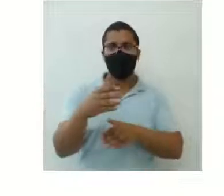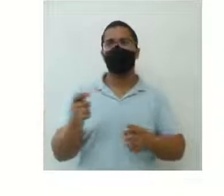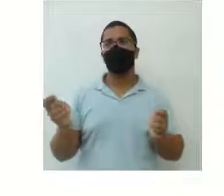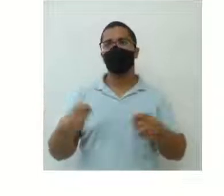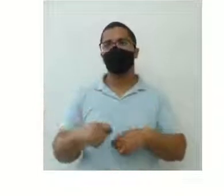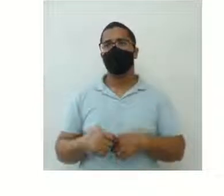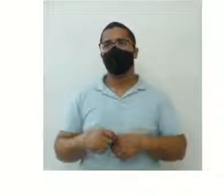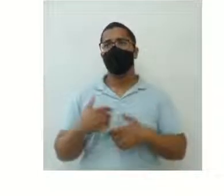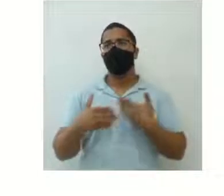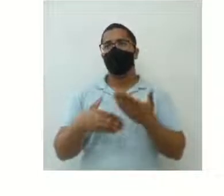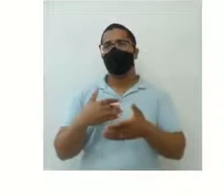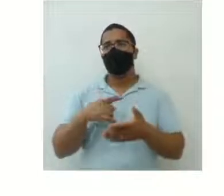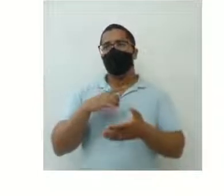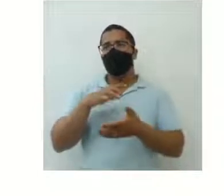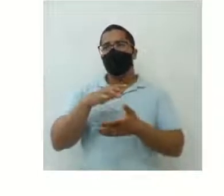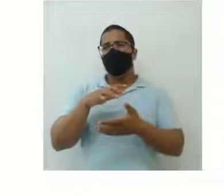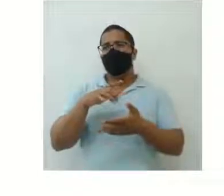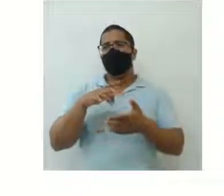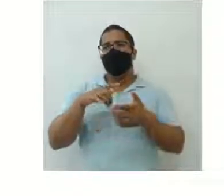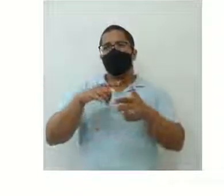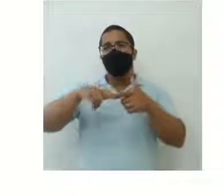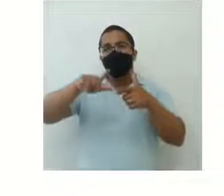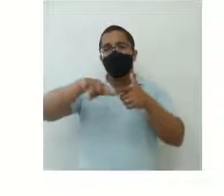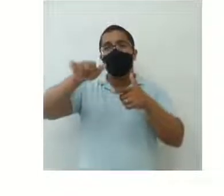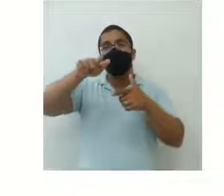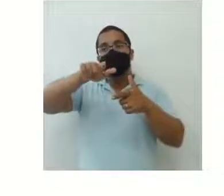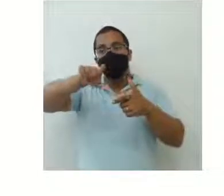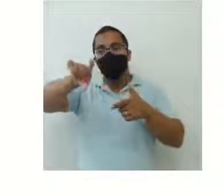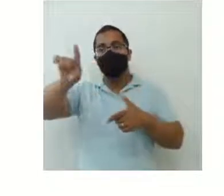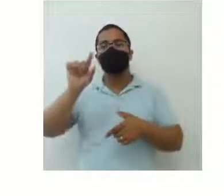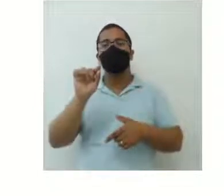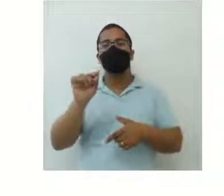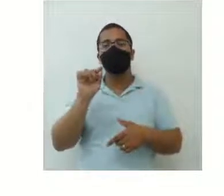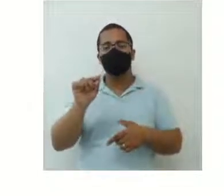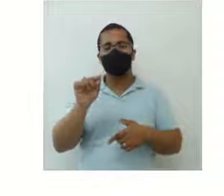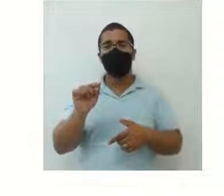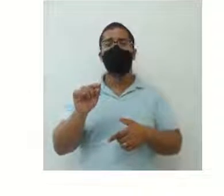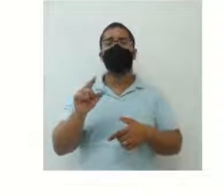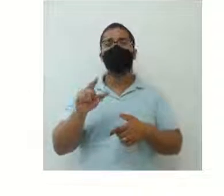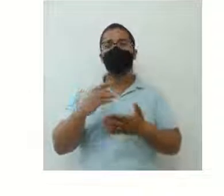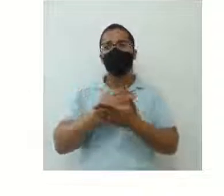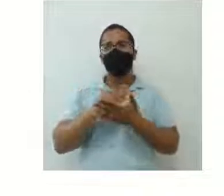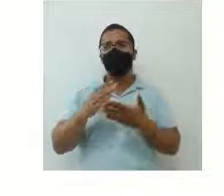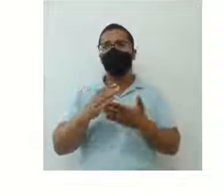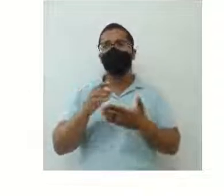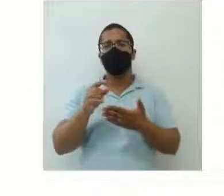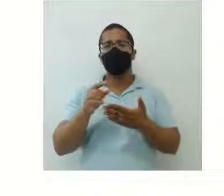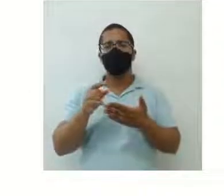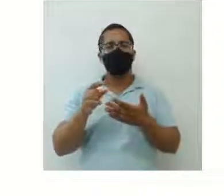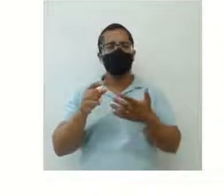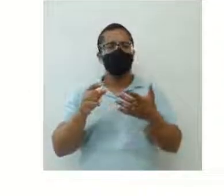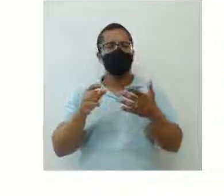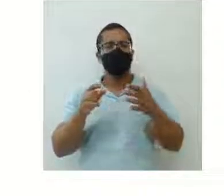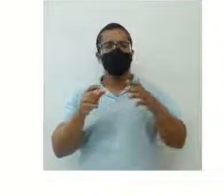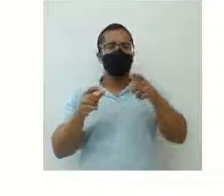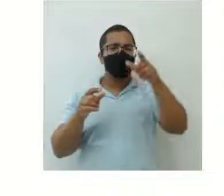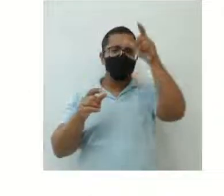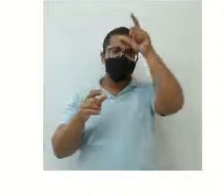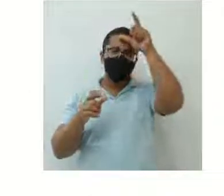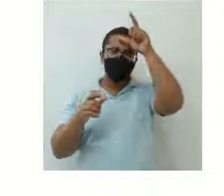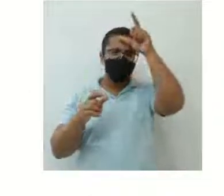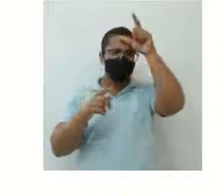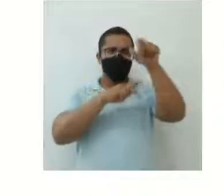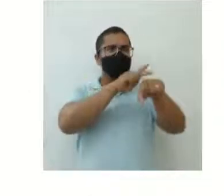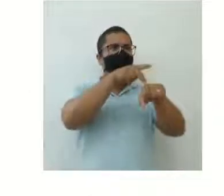1901, então nacionalistas chineses se levantaram contra o domínio estrangeiro, fazendo uso